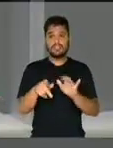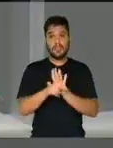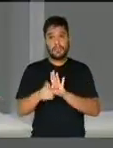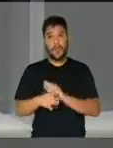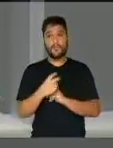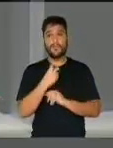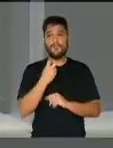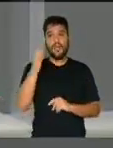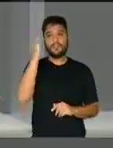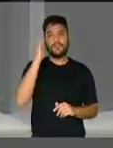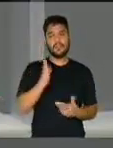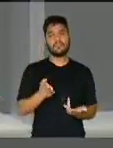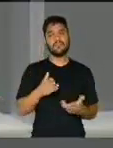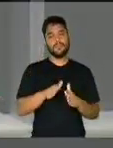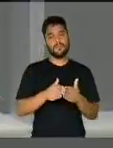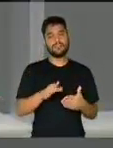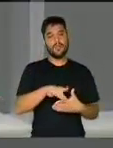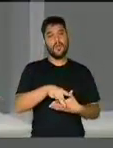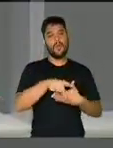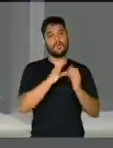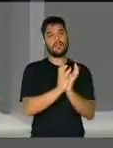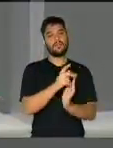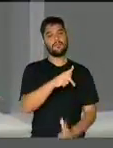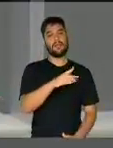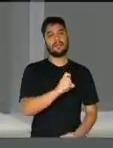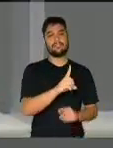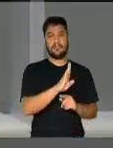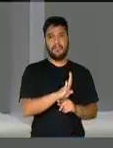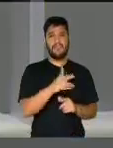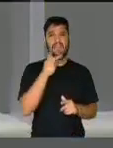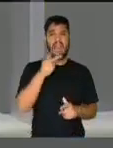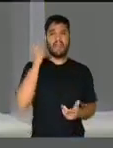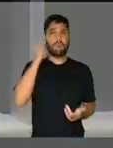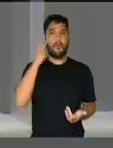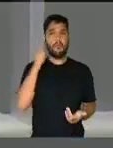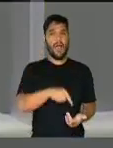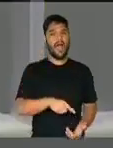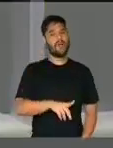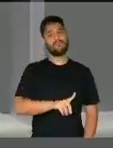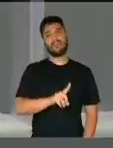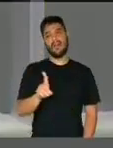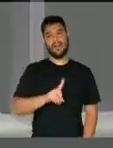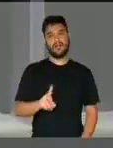Portanto, ao líder do PSDB, que acha que tudo isso é normal, eu digo, preste atenção. Deputado